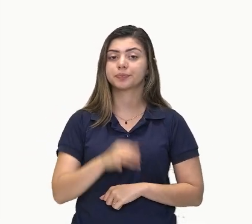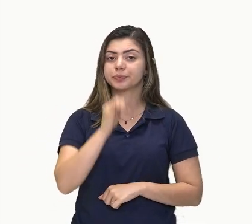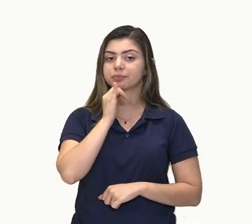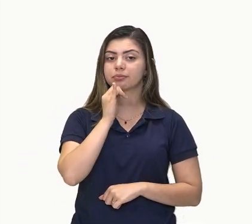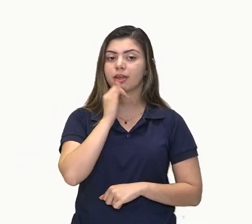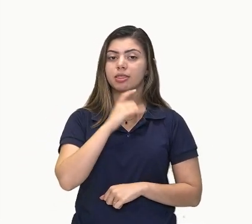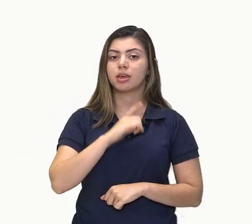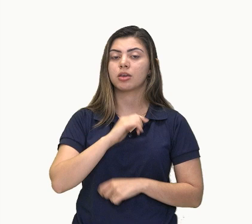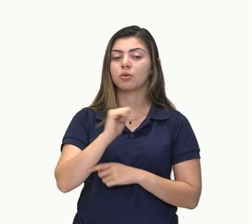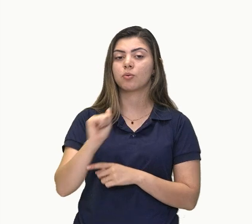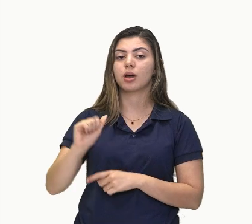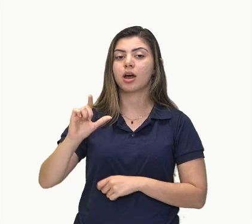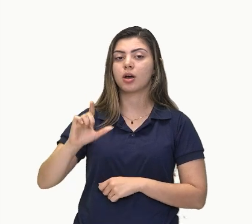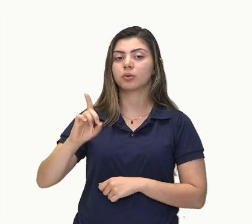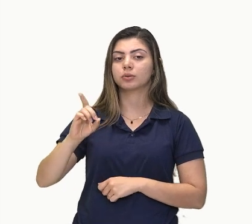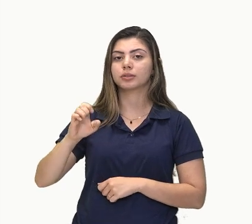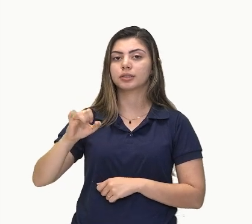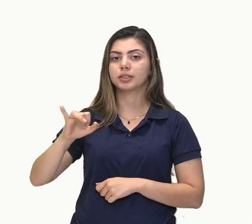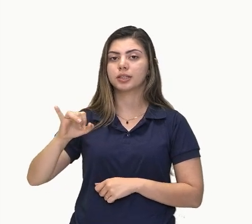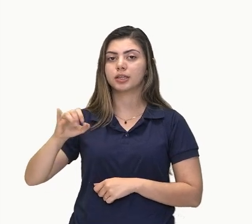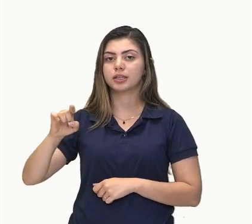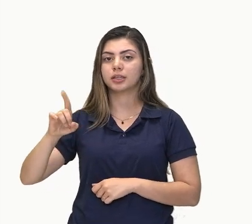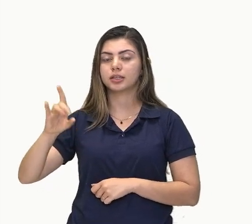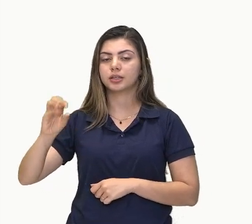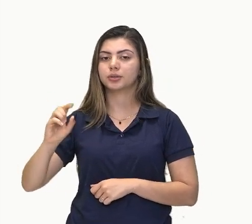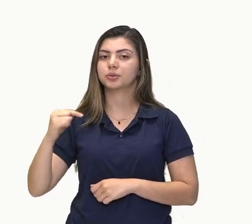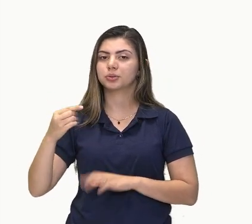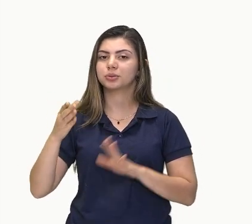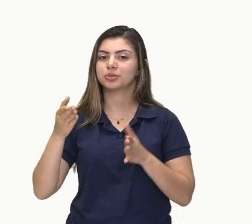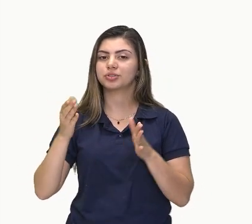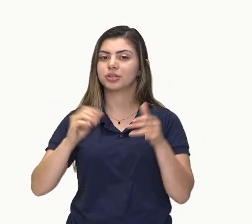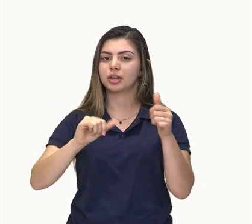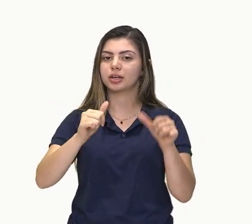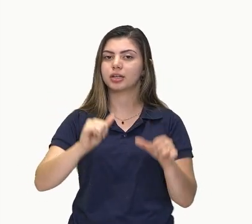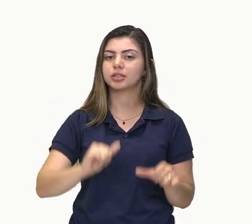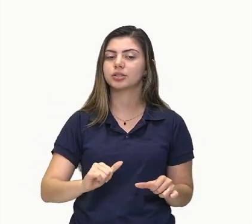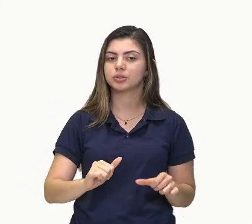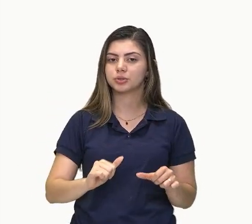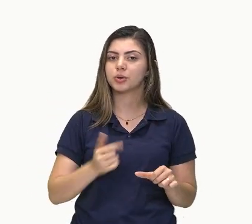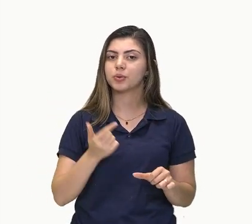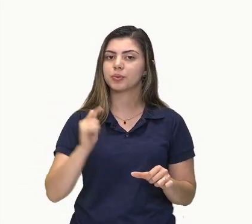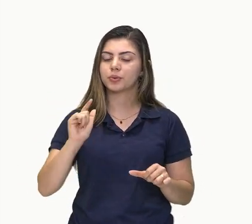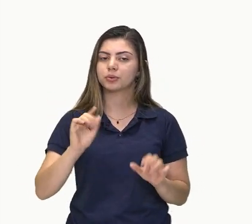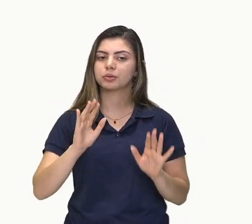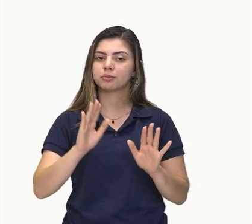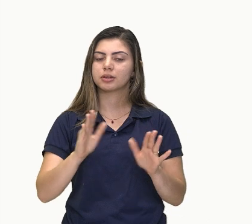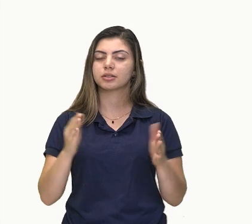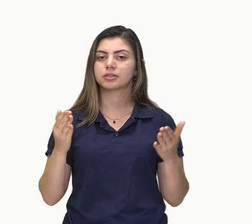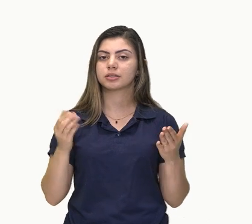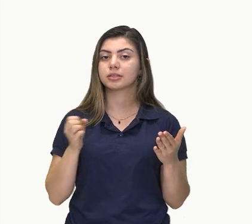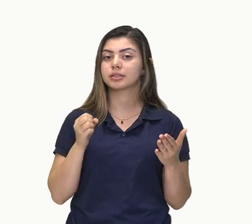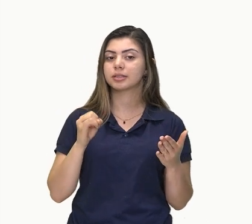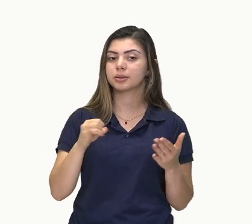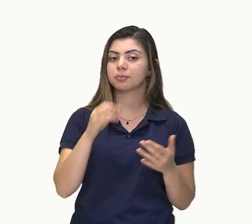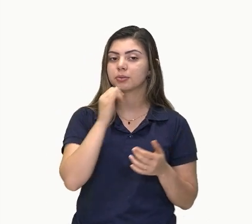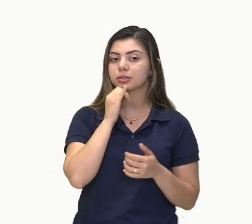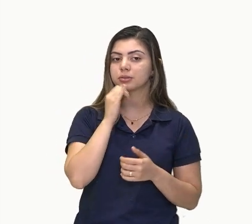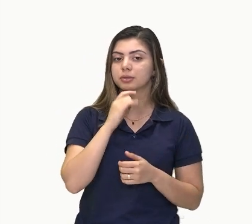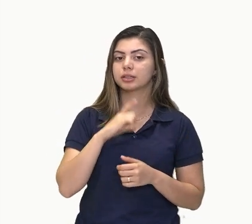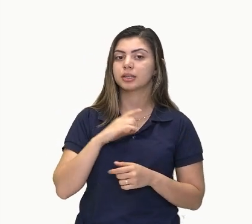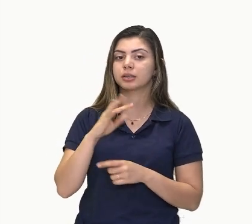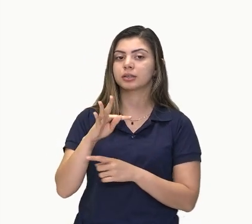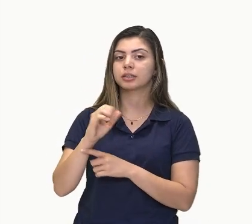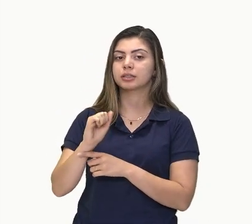um aldeído, né? Agora há pouco a gente analisou do enol para o aldeído. Então, se eu tiver uma